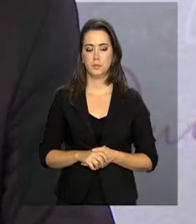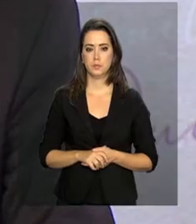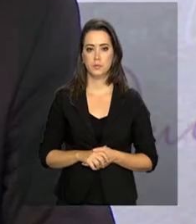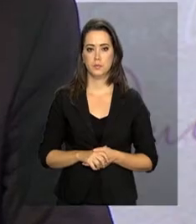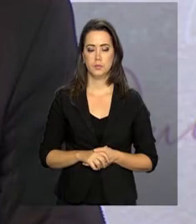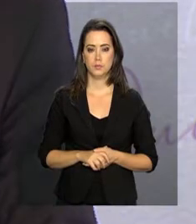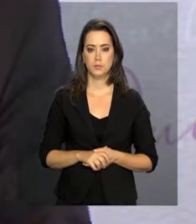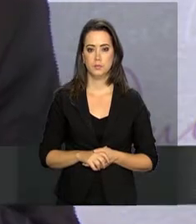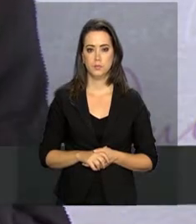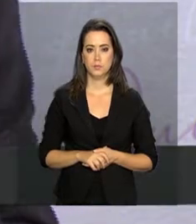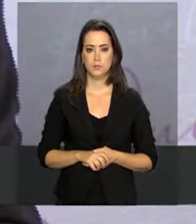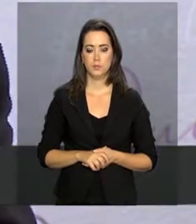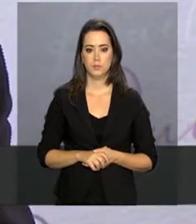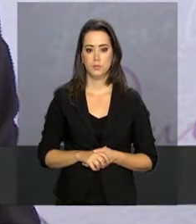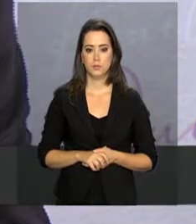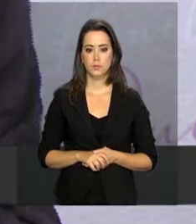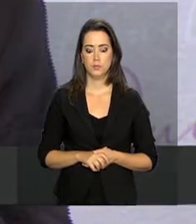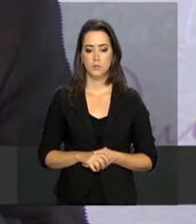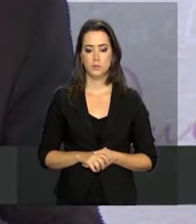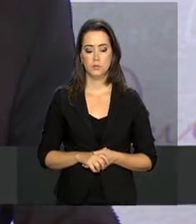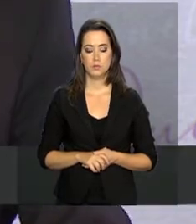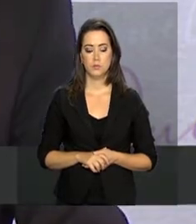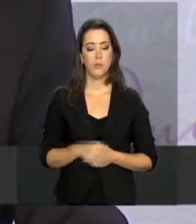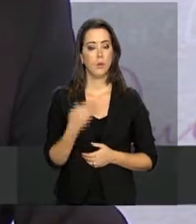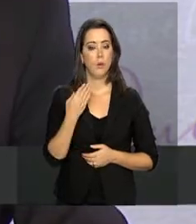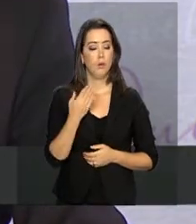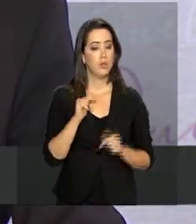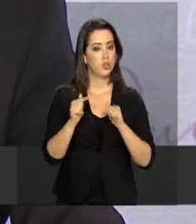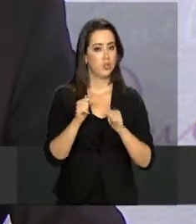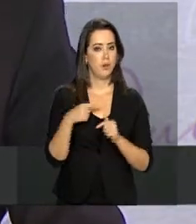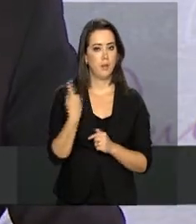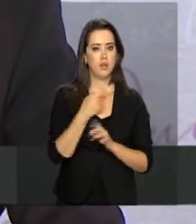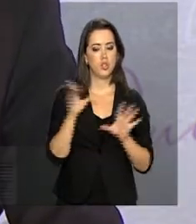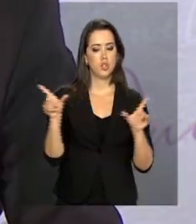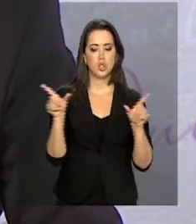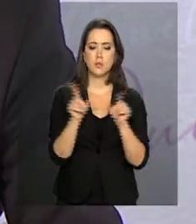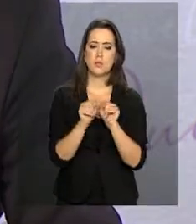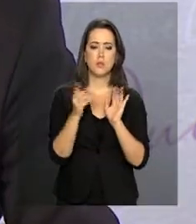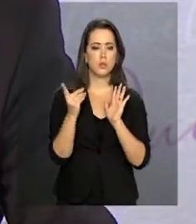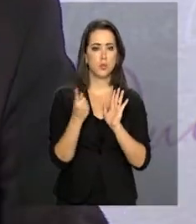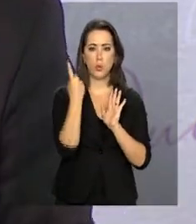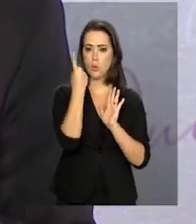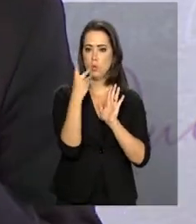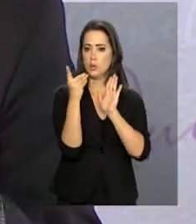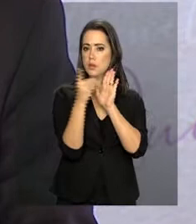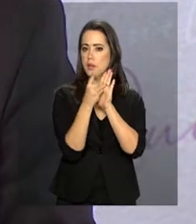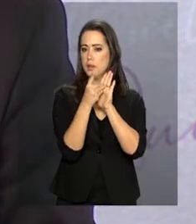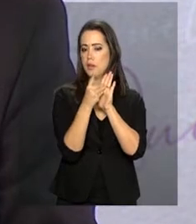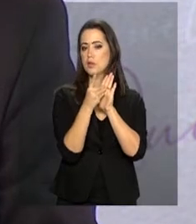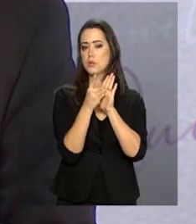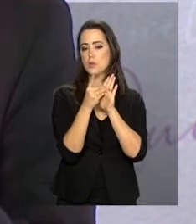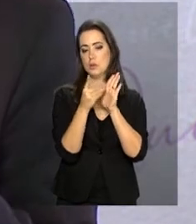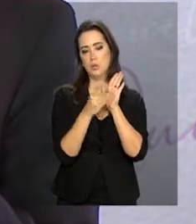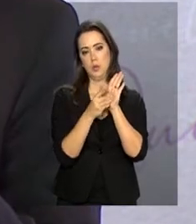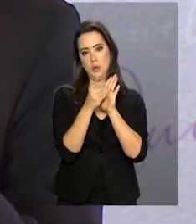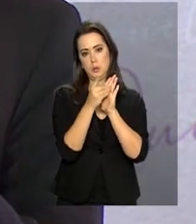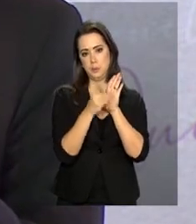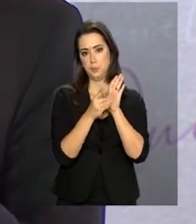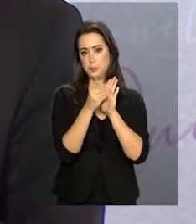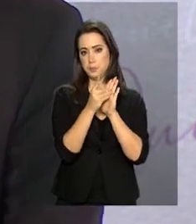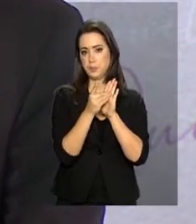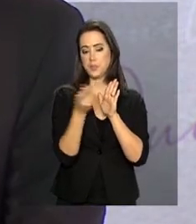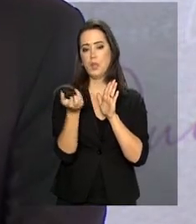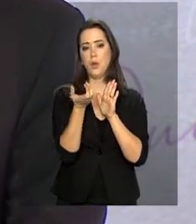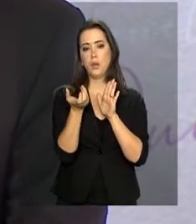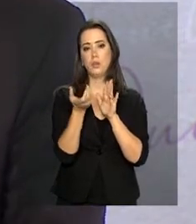esses atos que a gente conversou em um decreto só ele busca um diálogo entre o poder